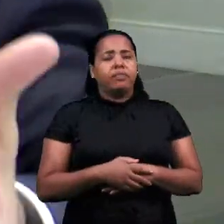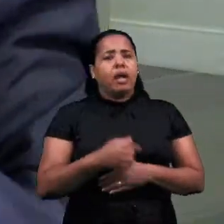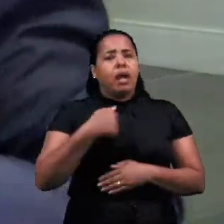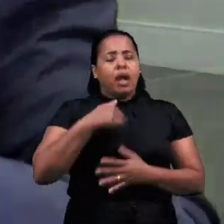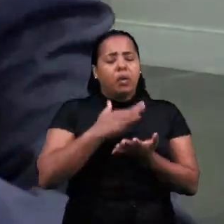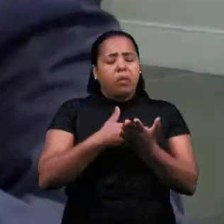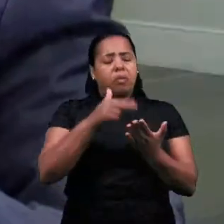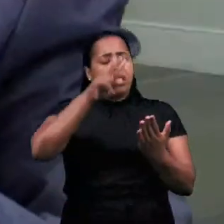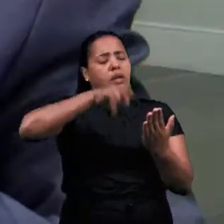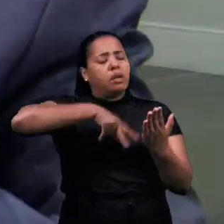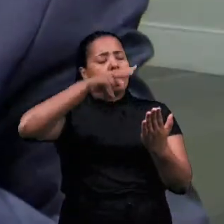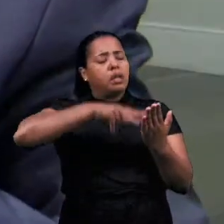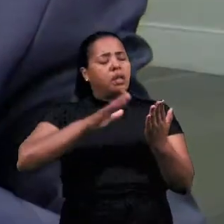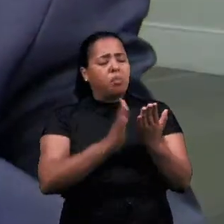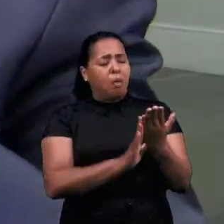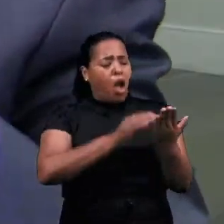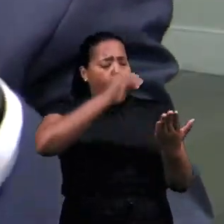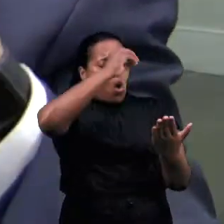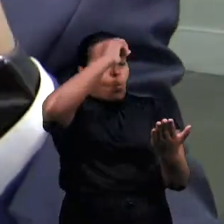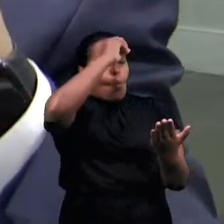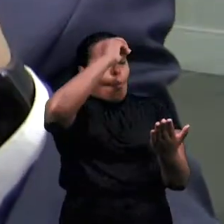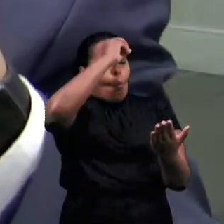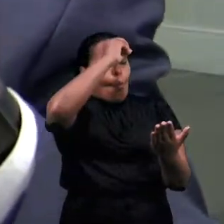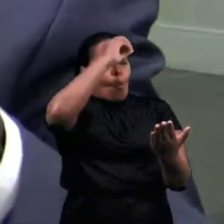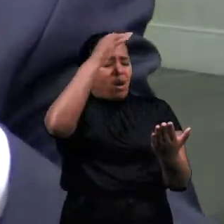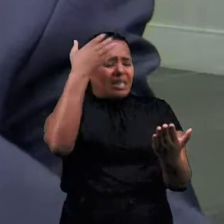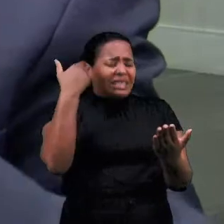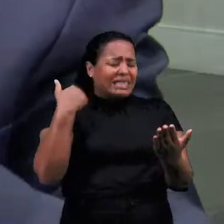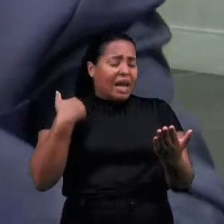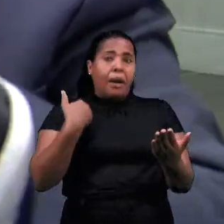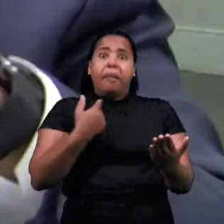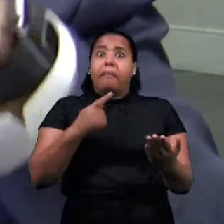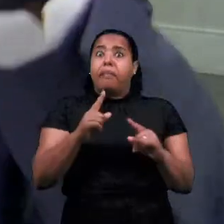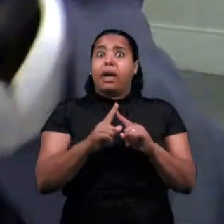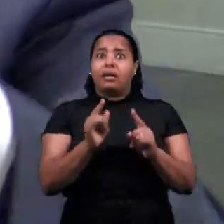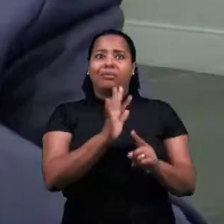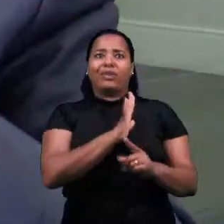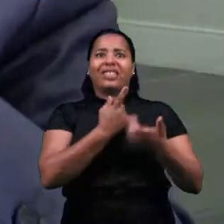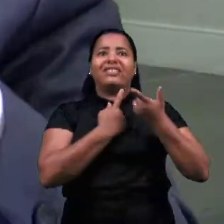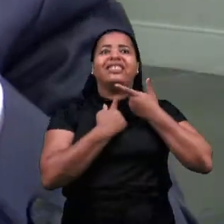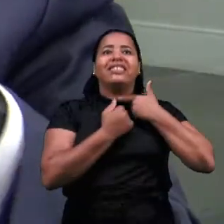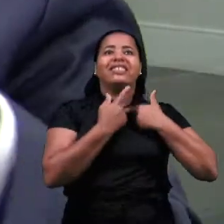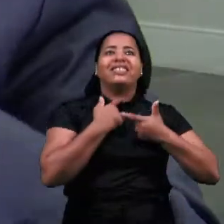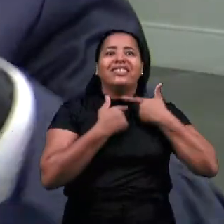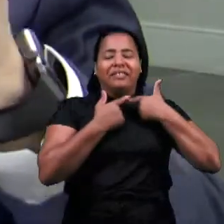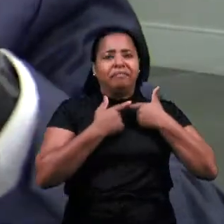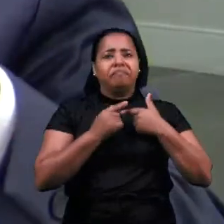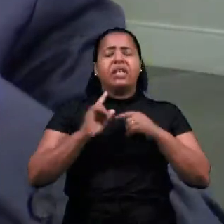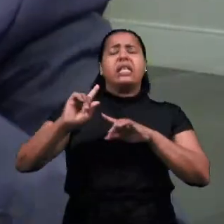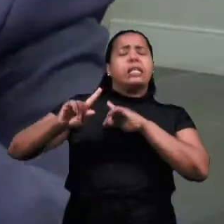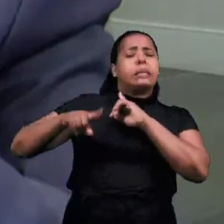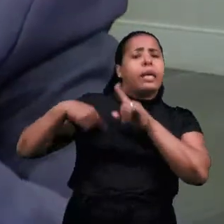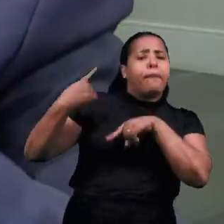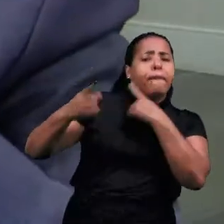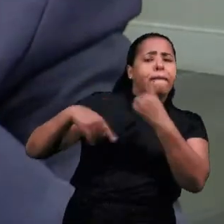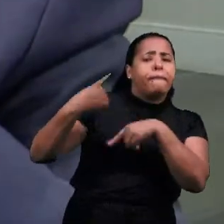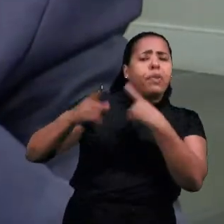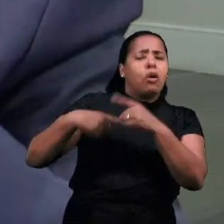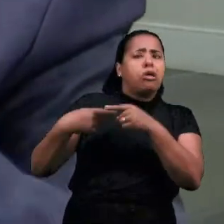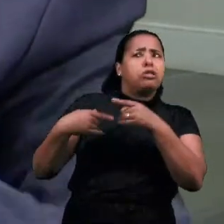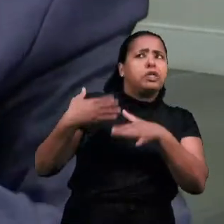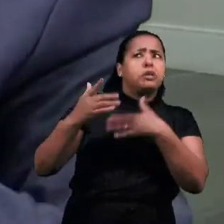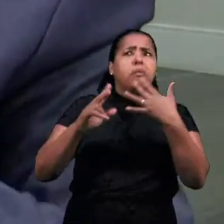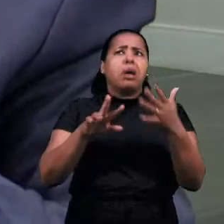a Bíblia, mas eu não entendia. Mas o coração sedento. Dias depois, repito tudo isso num espaço de uma